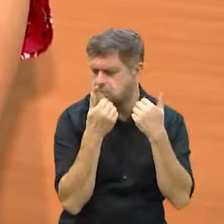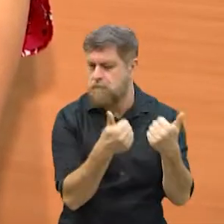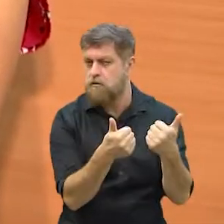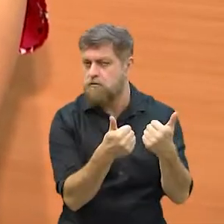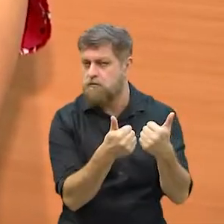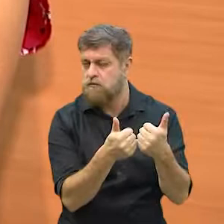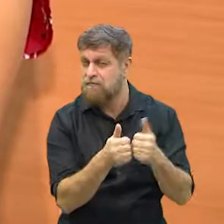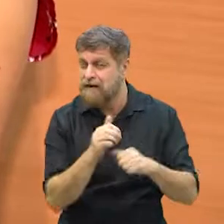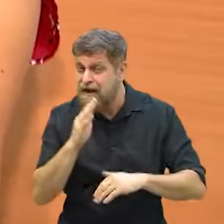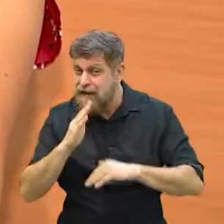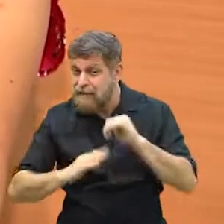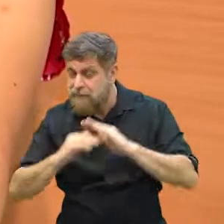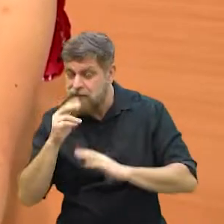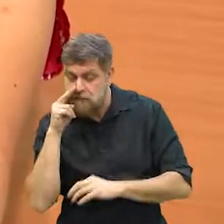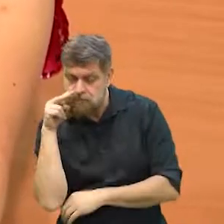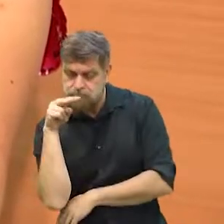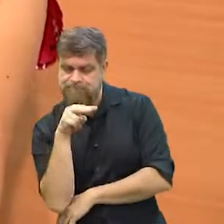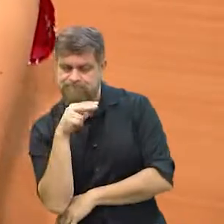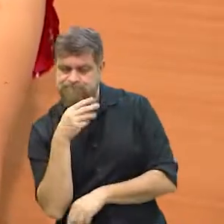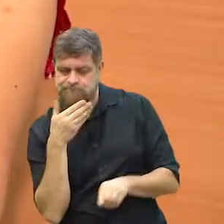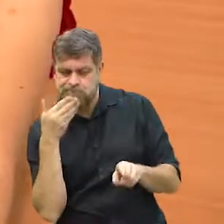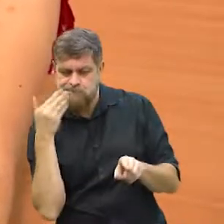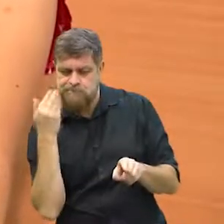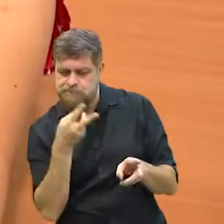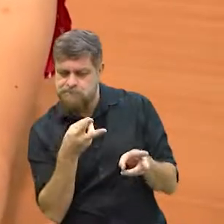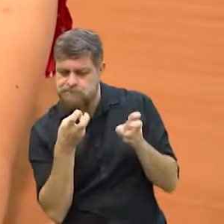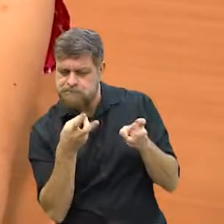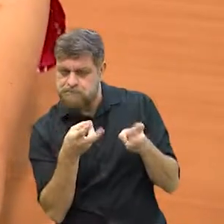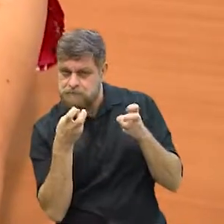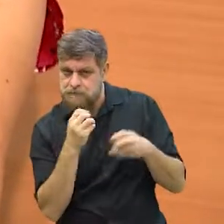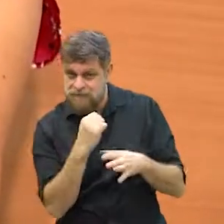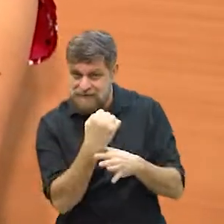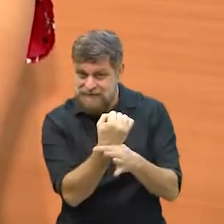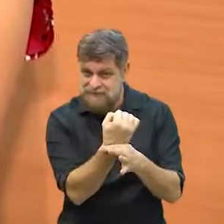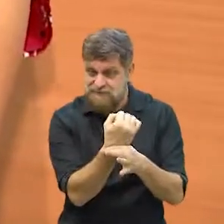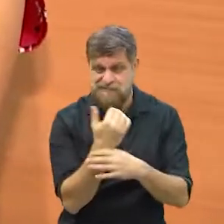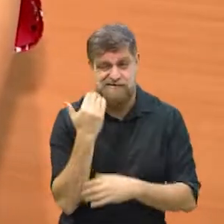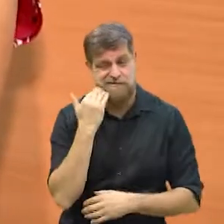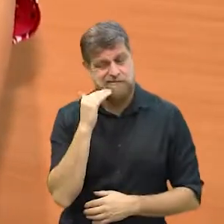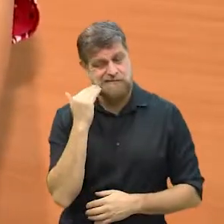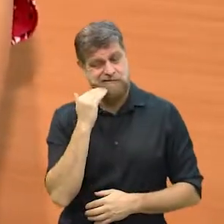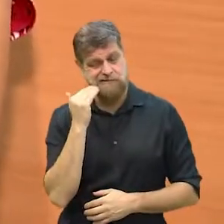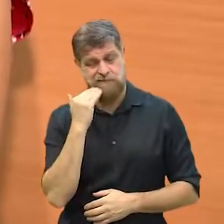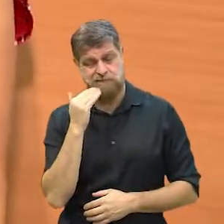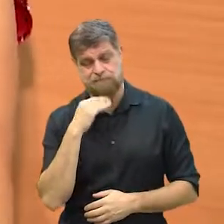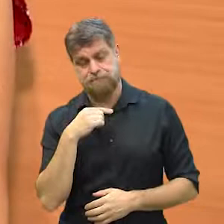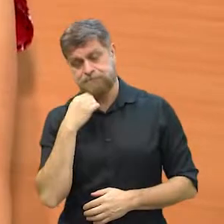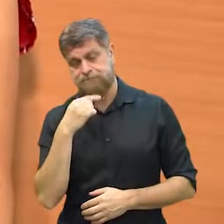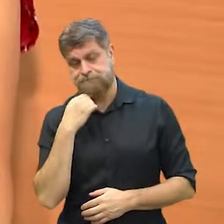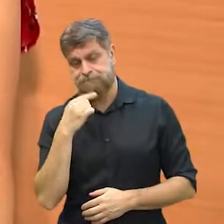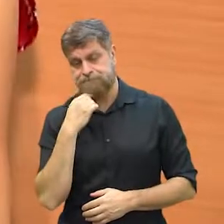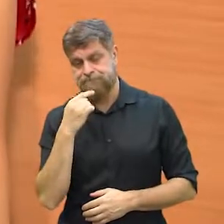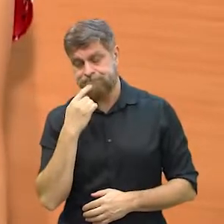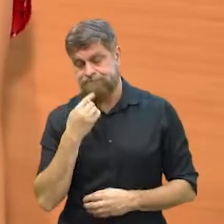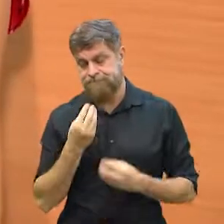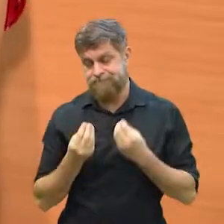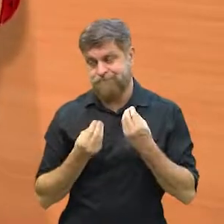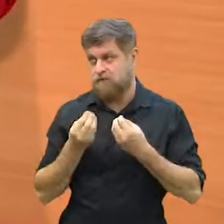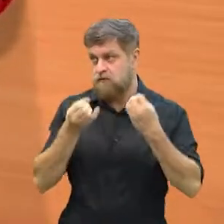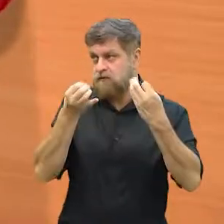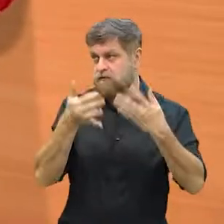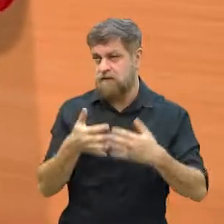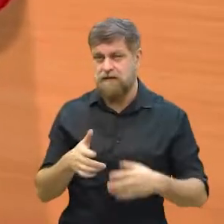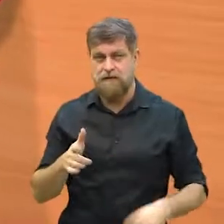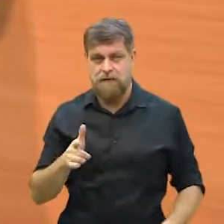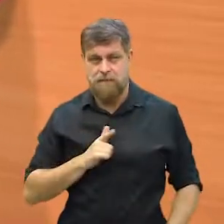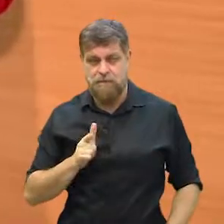tudo bem. Quando a gente vai ver no detalhe, a segurança ela não é, digamos